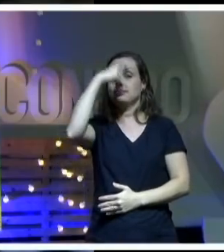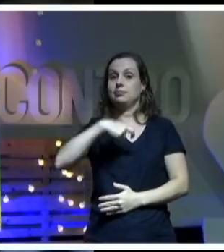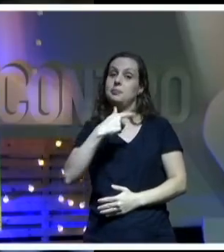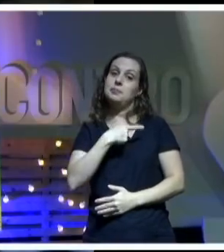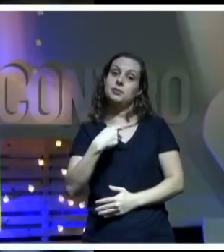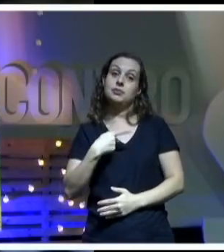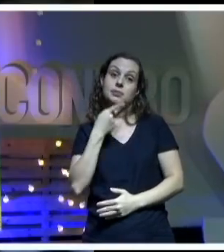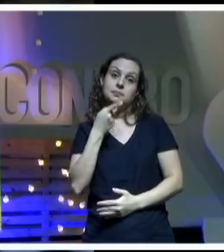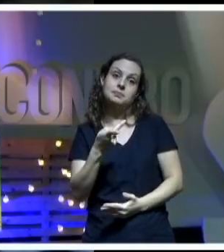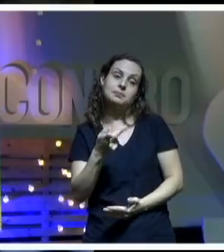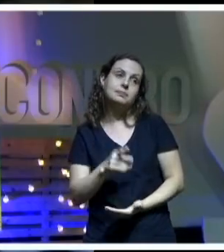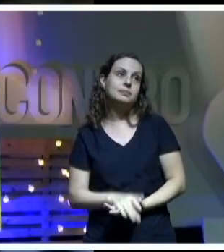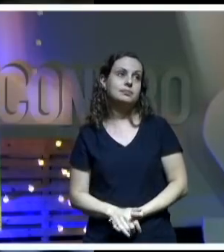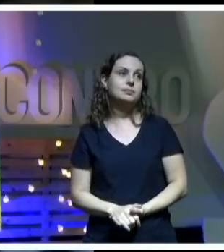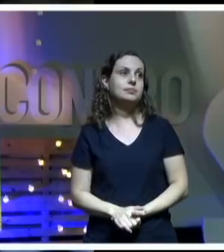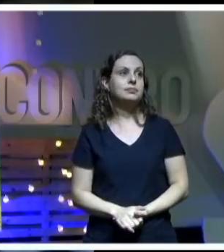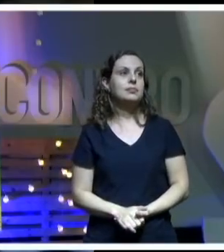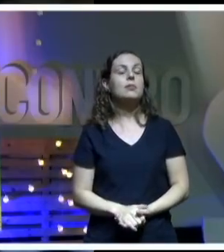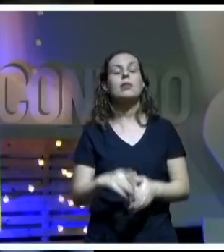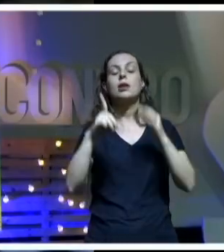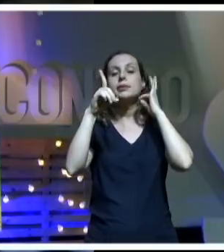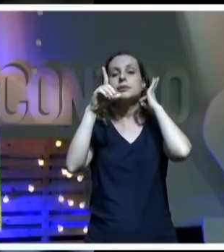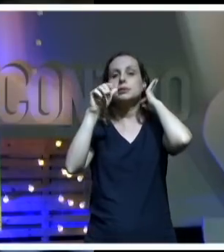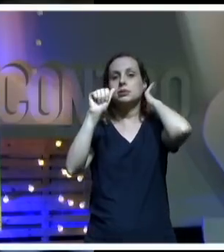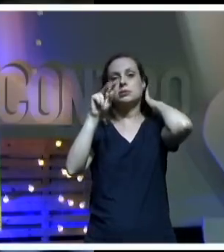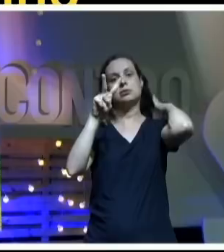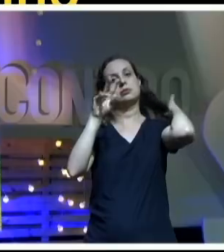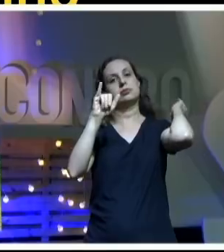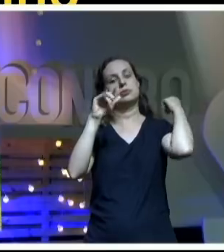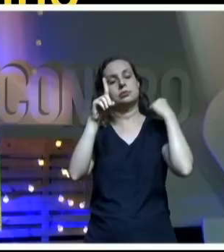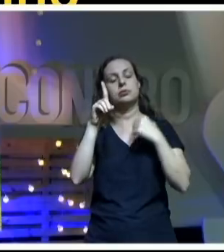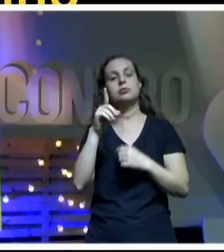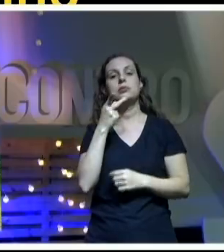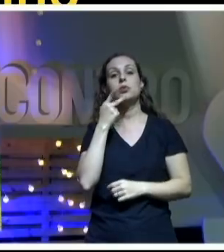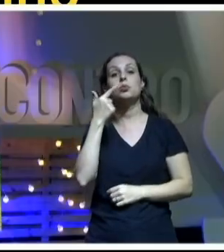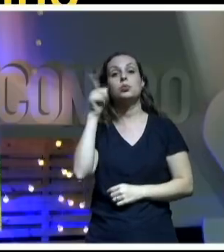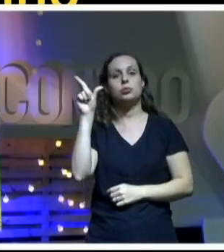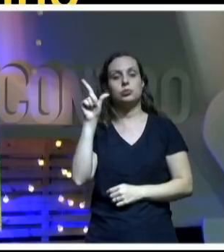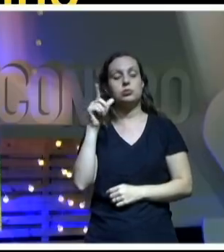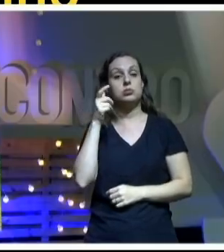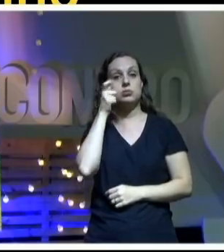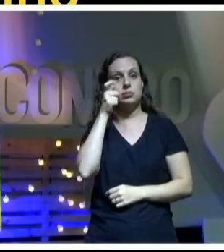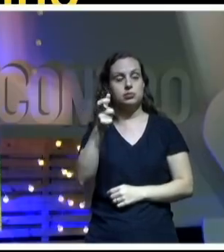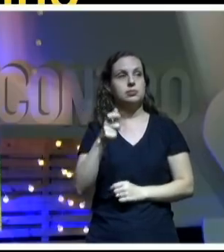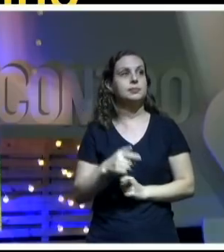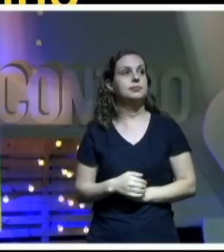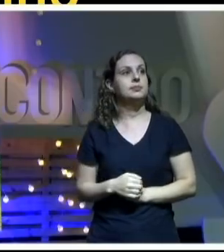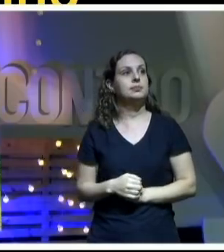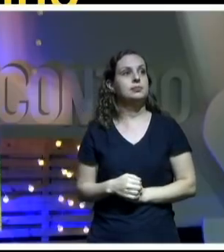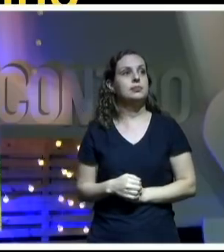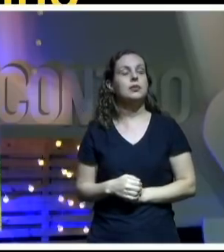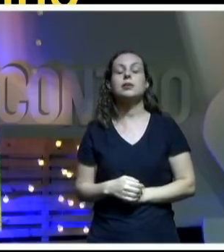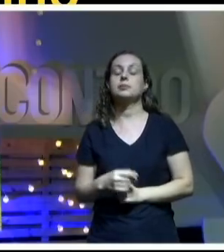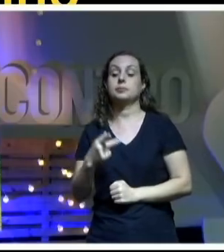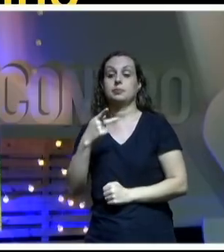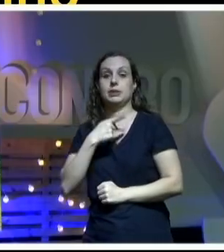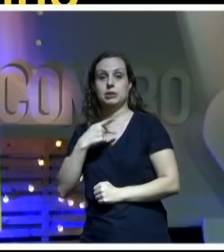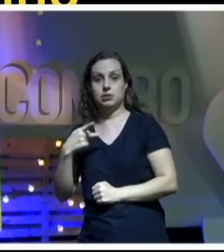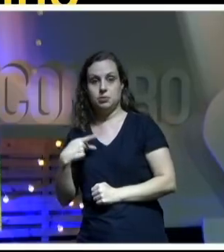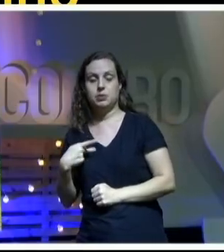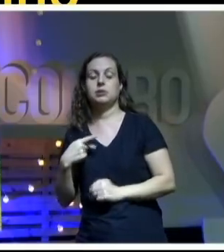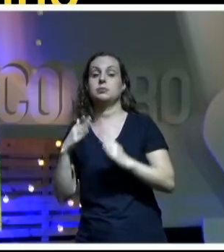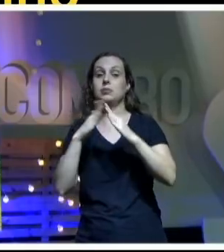devils comentando estes dados e ele fornece outros dados interessantes e fala o seguinte olha os elos entre pastores das igrejas